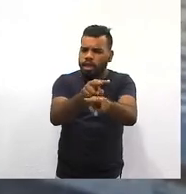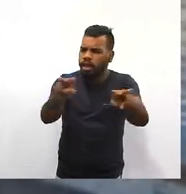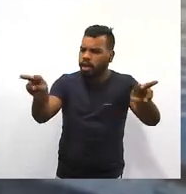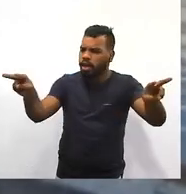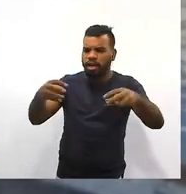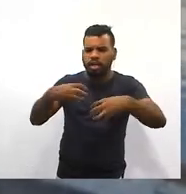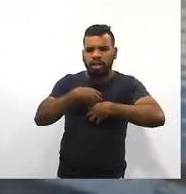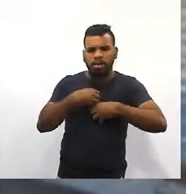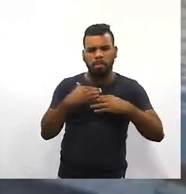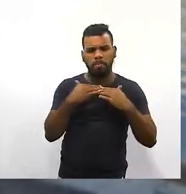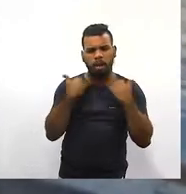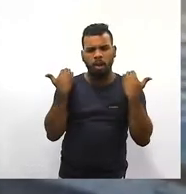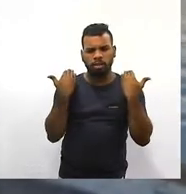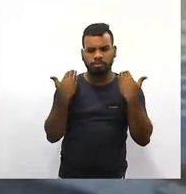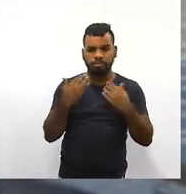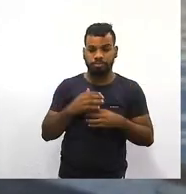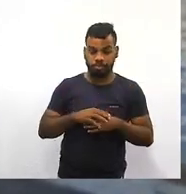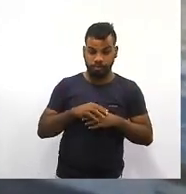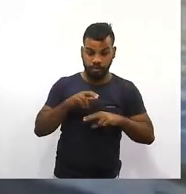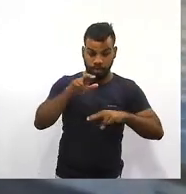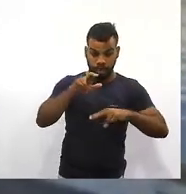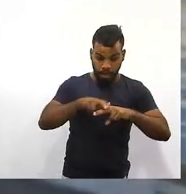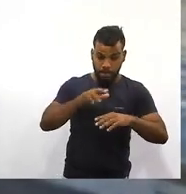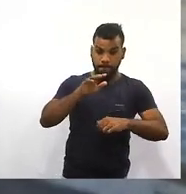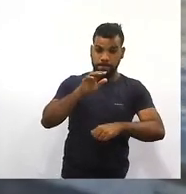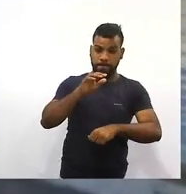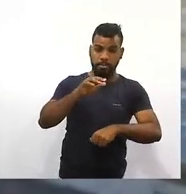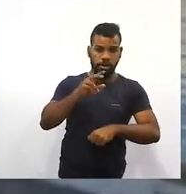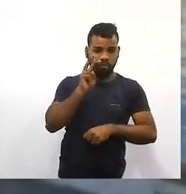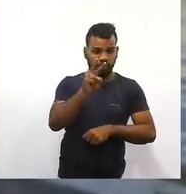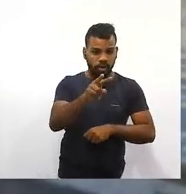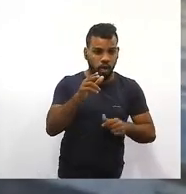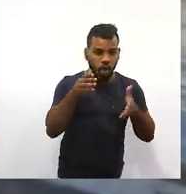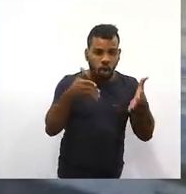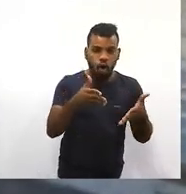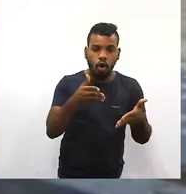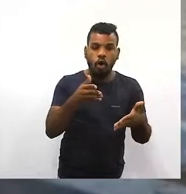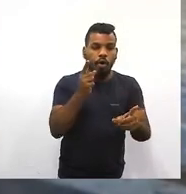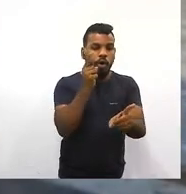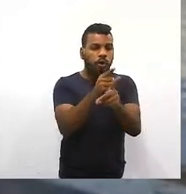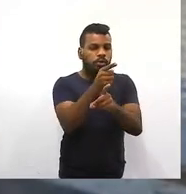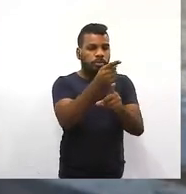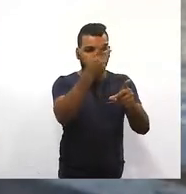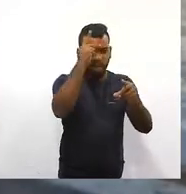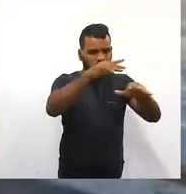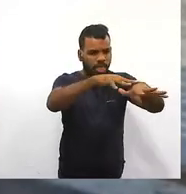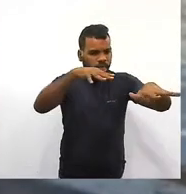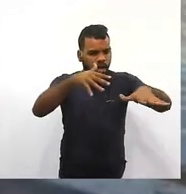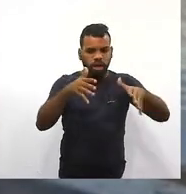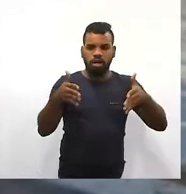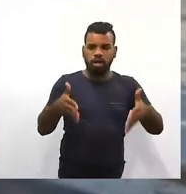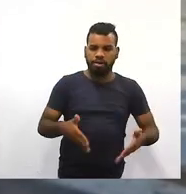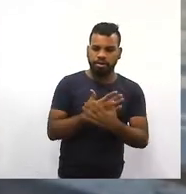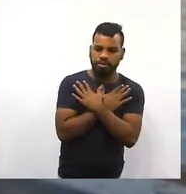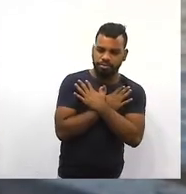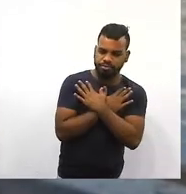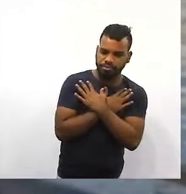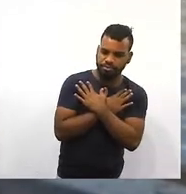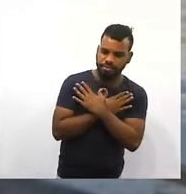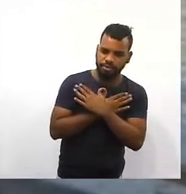Severino para, ele se encontra com um enterro. E acreditem, o nome